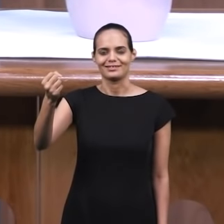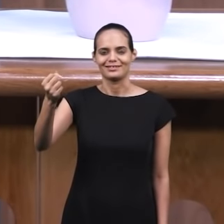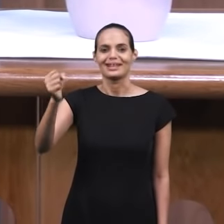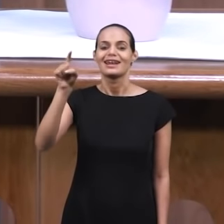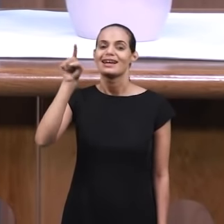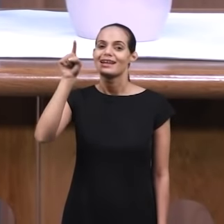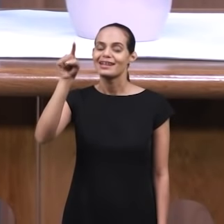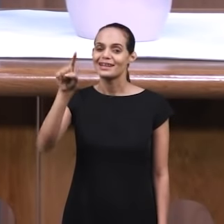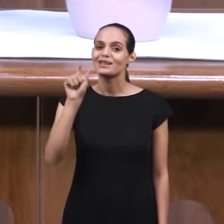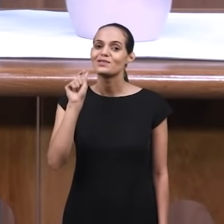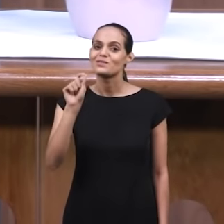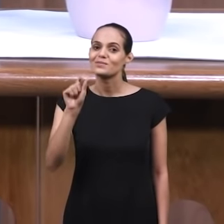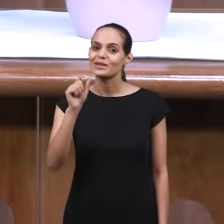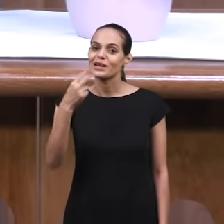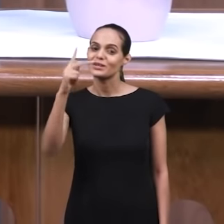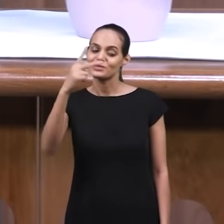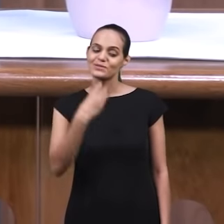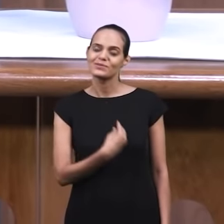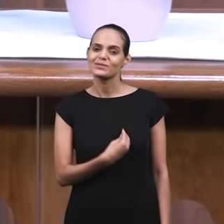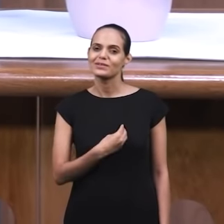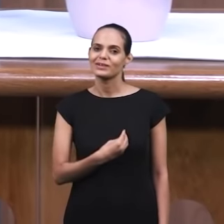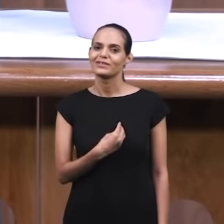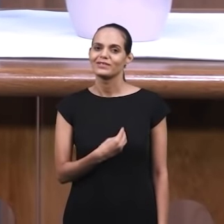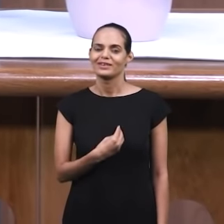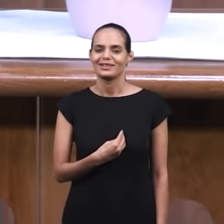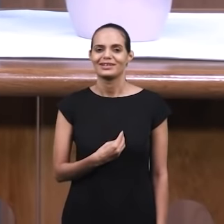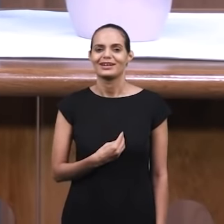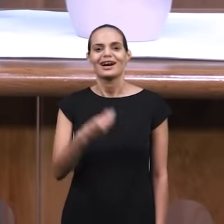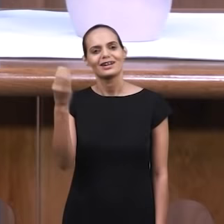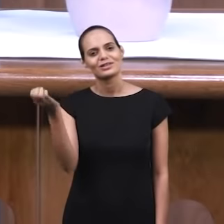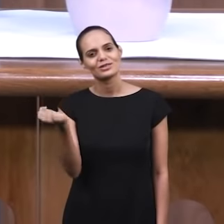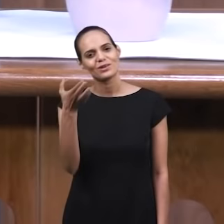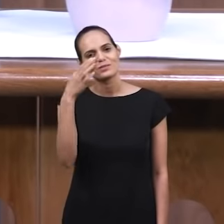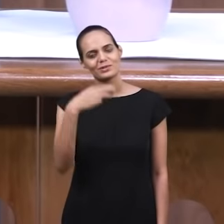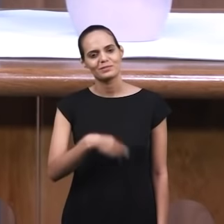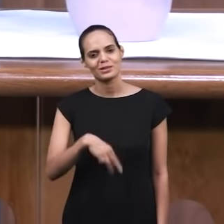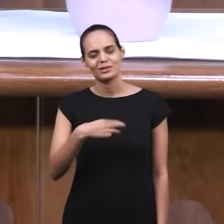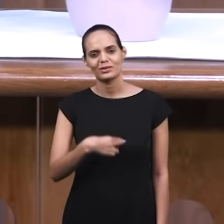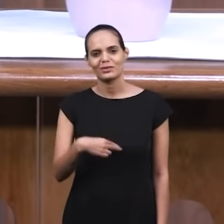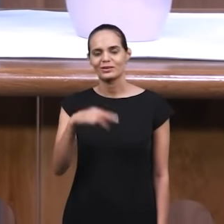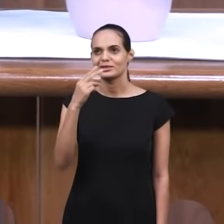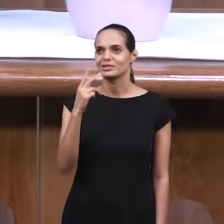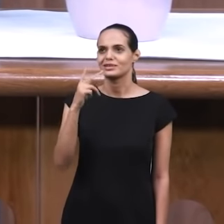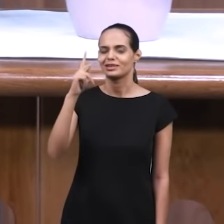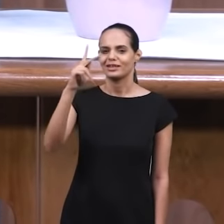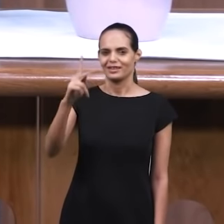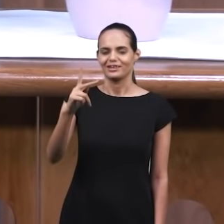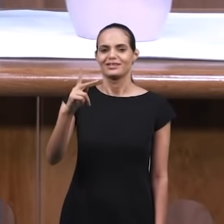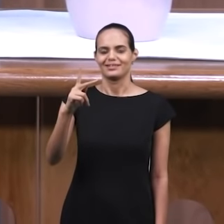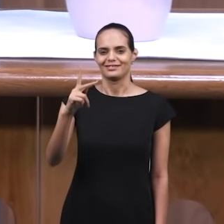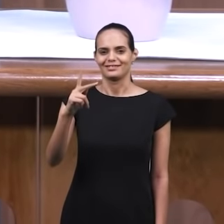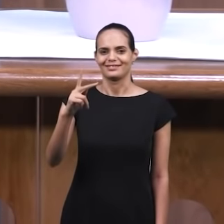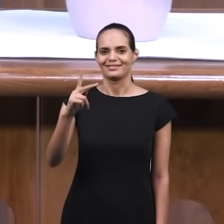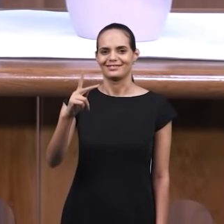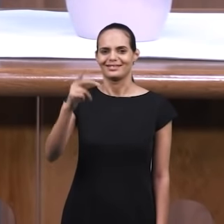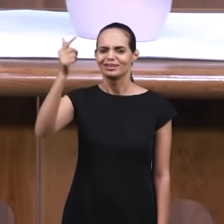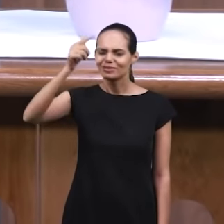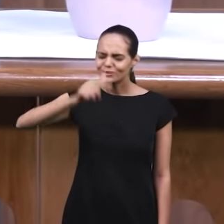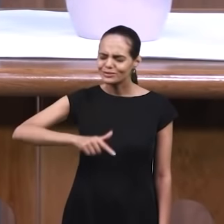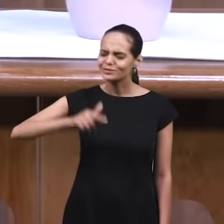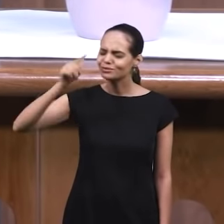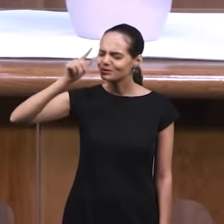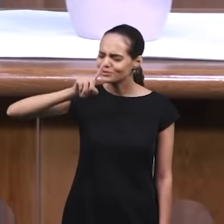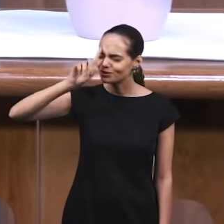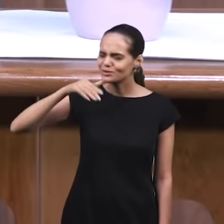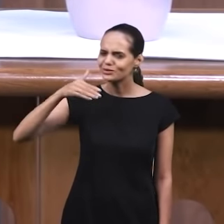sobre a sua vida também as novas misericórdias dEle. Elas se renovarão, não somente